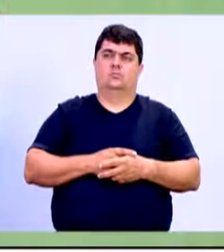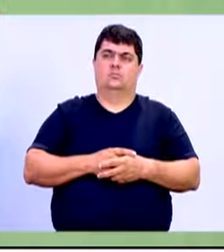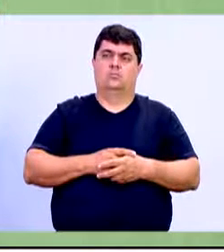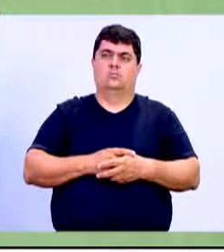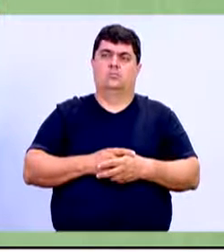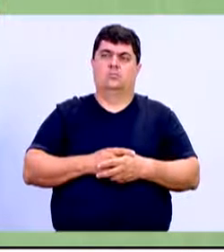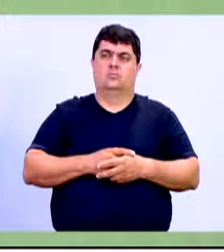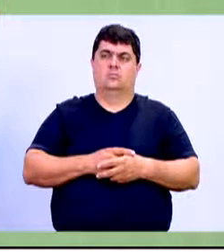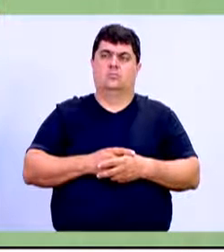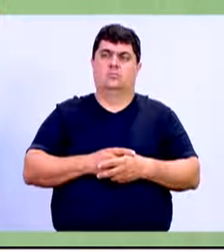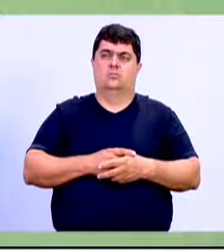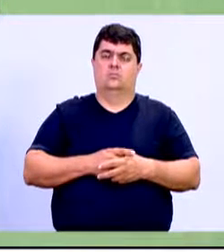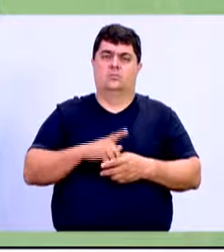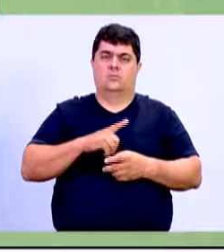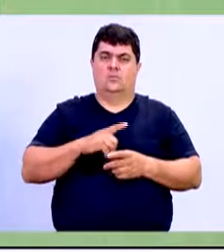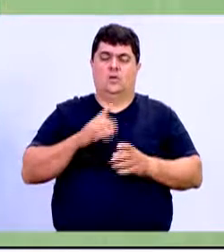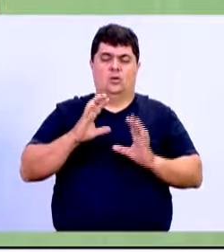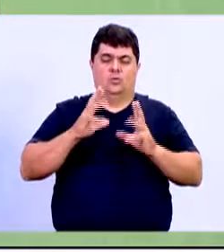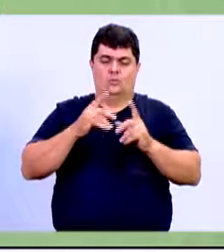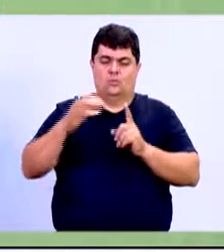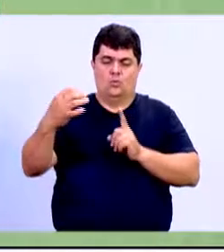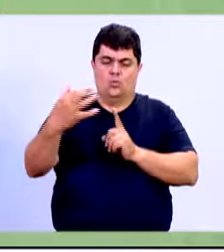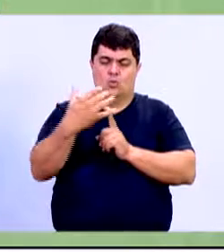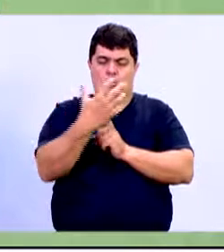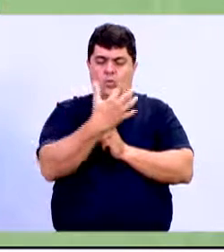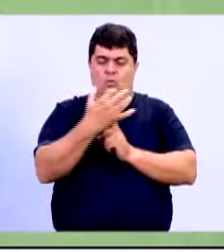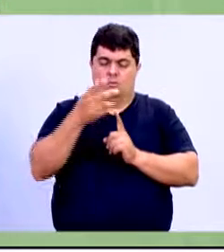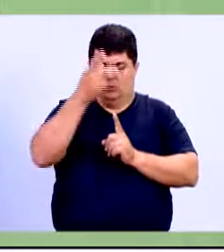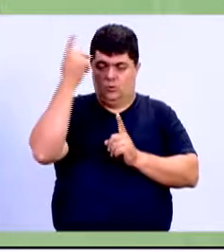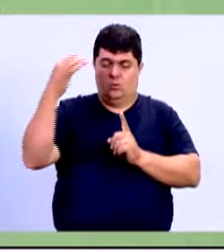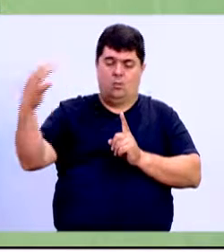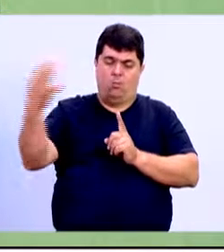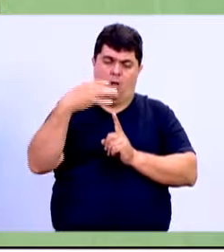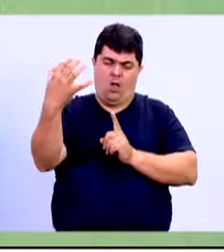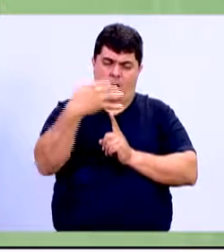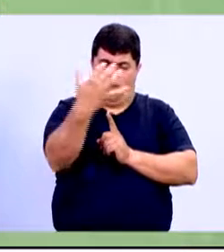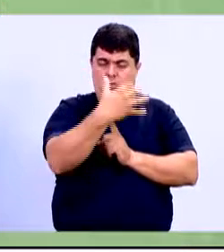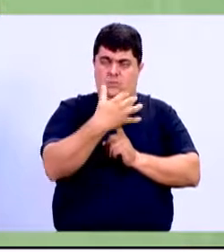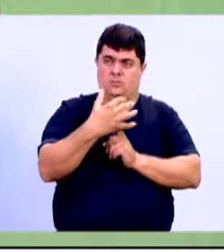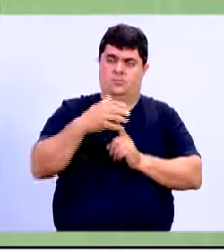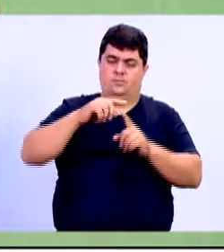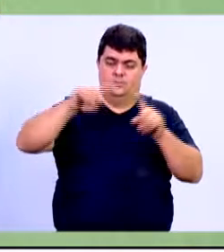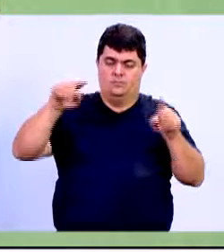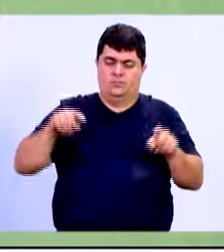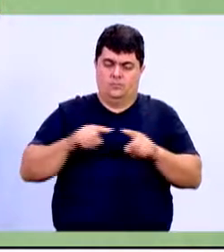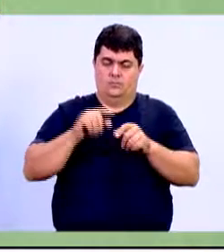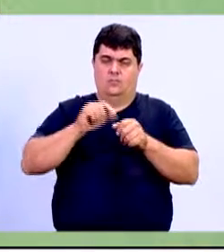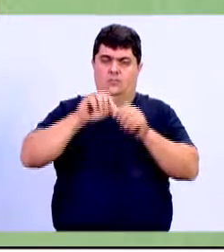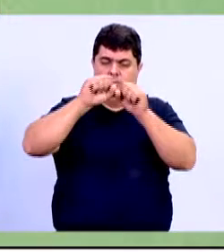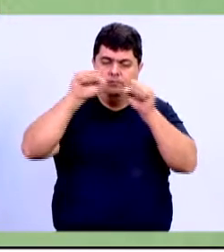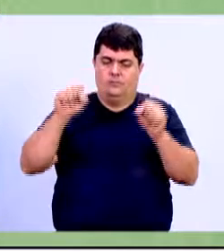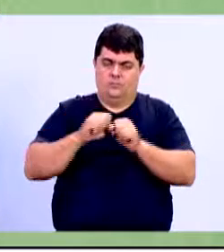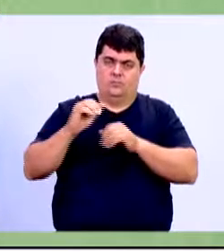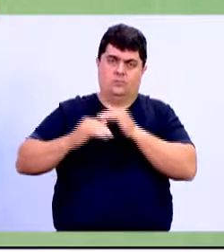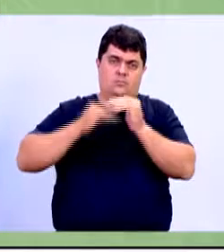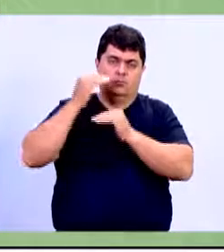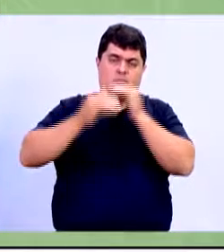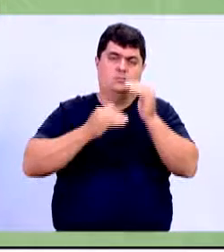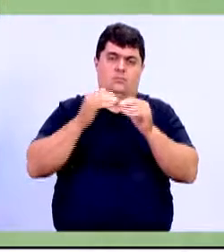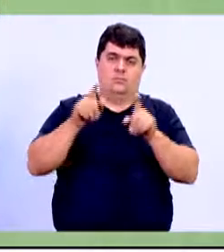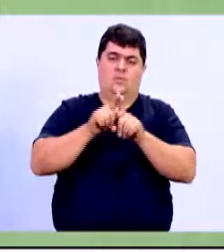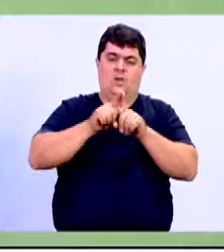dessa forma centralizamos toda a movimentação de pessoas nessa sala, e nas salas de desenvolvimento de sistemas e